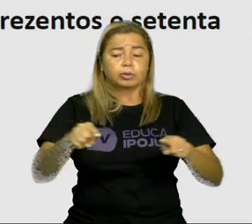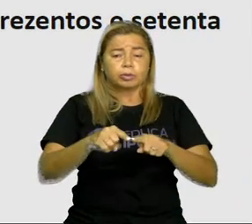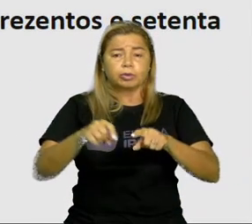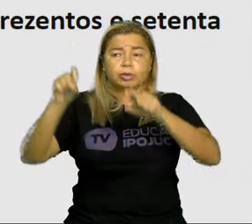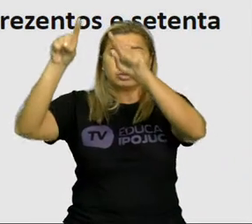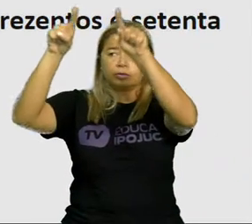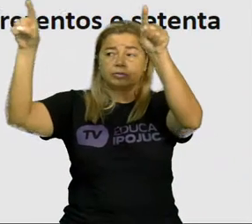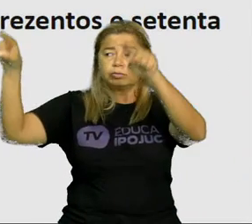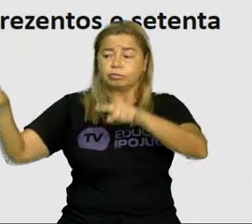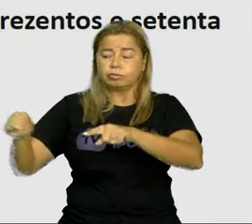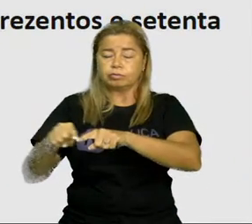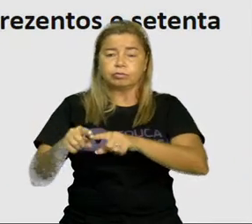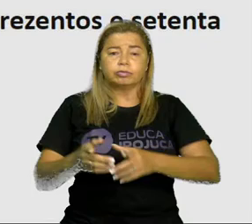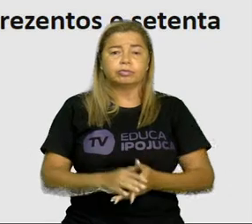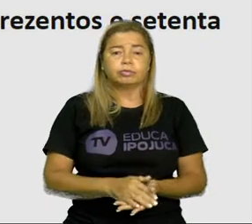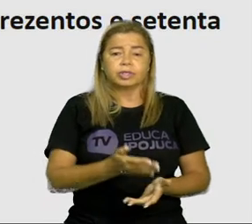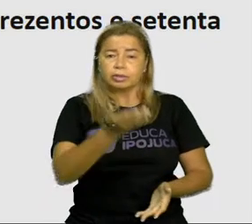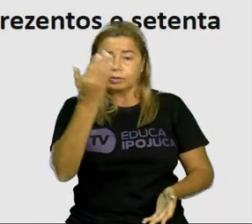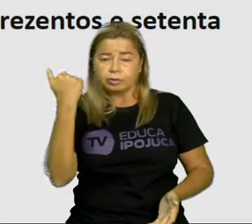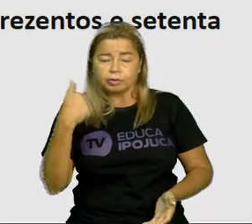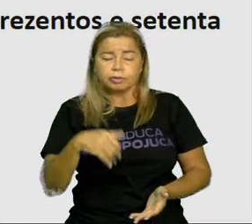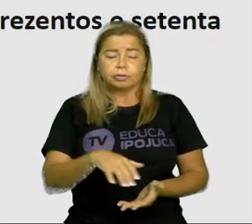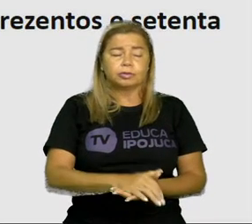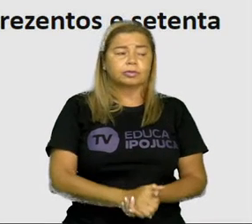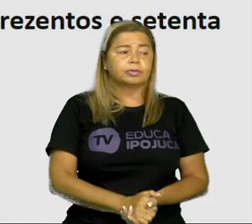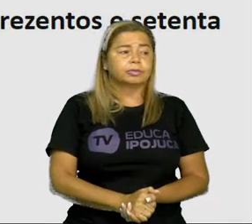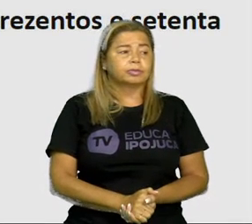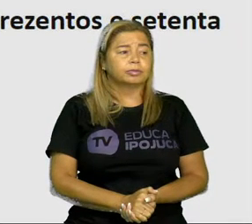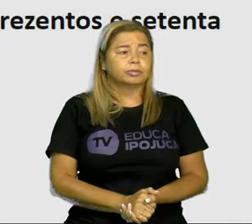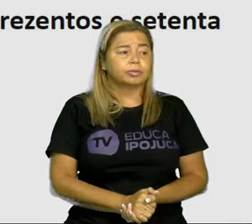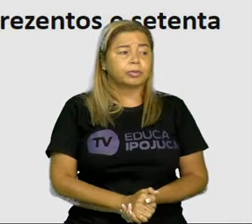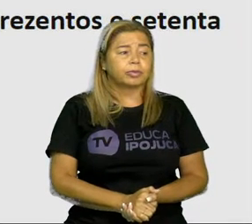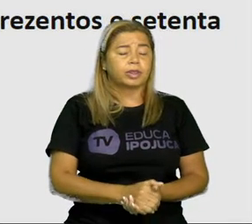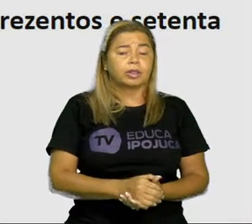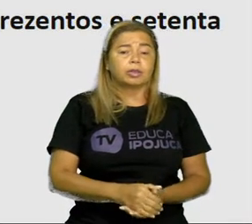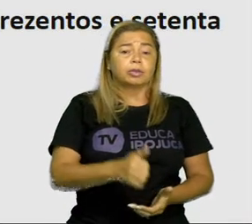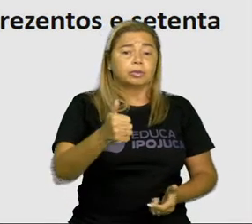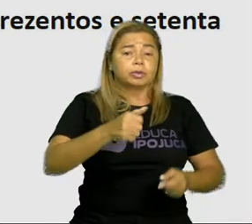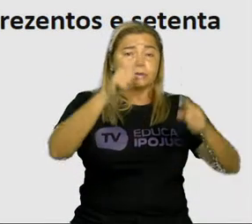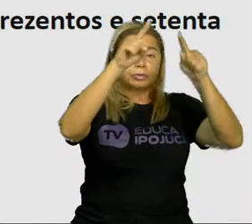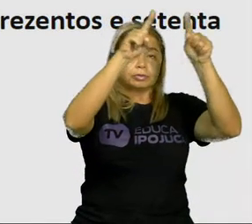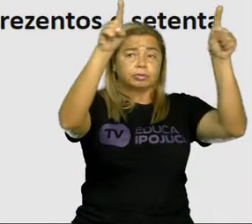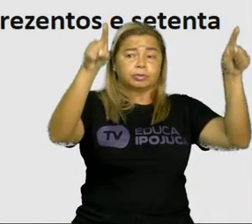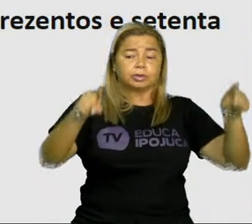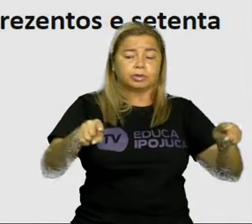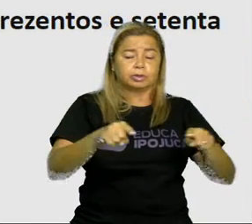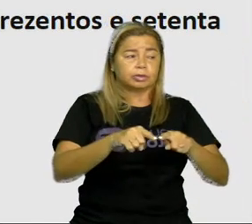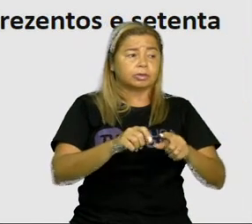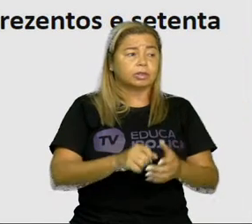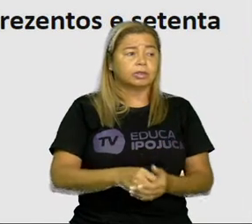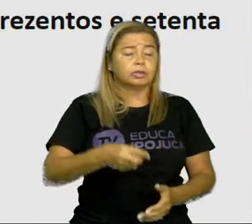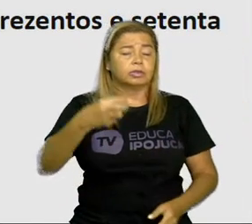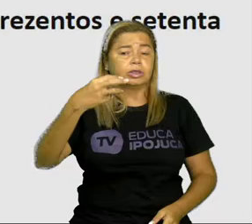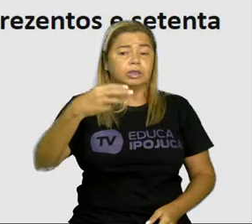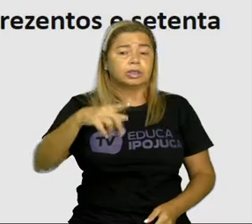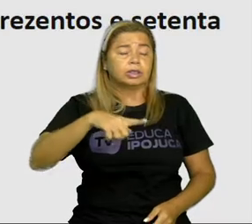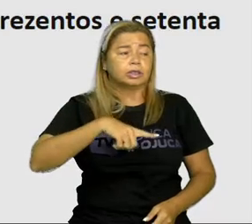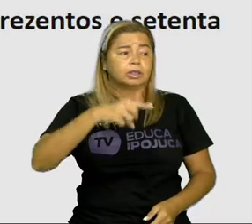2. Vamos fazer a leitura. No quadro 1, nós temos, ó, três cubos,